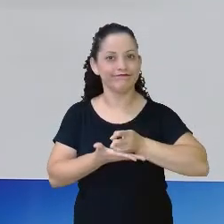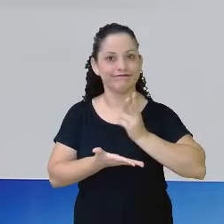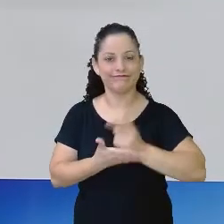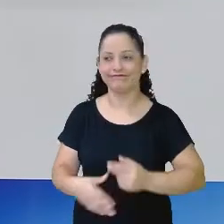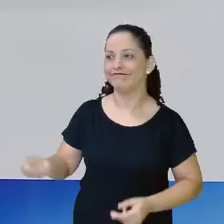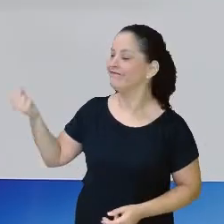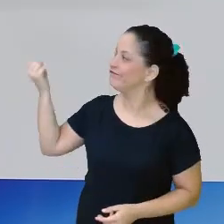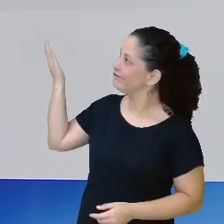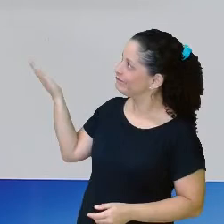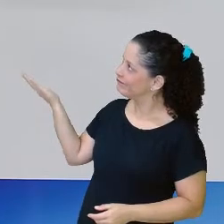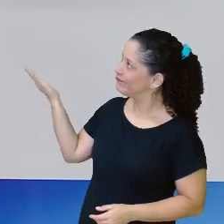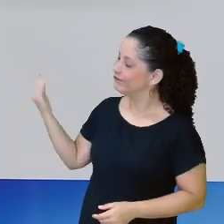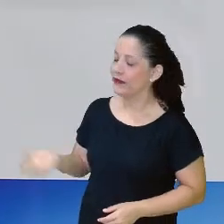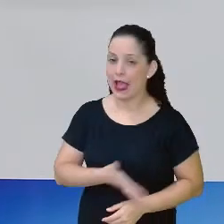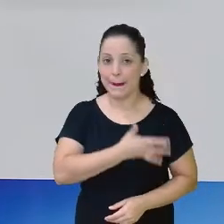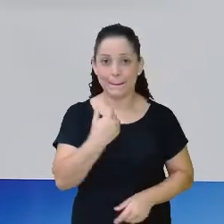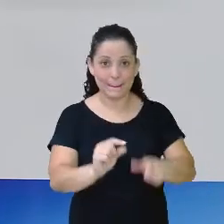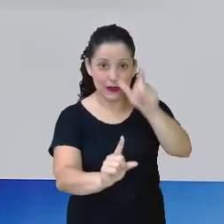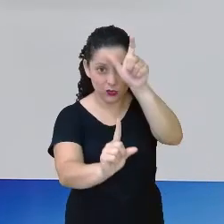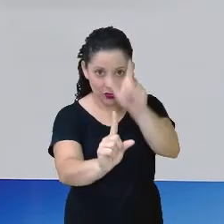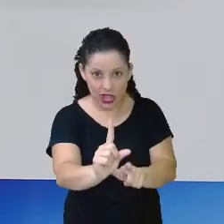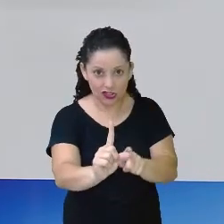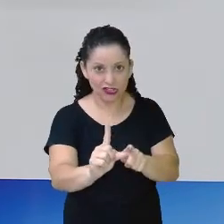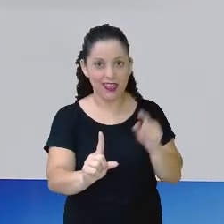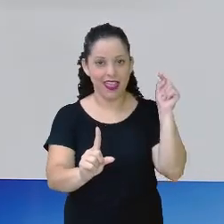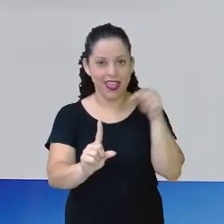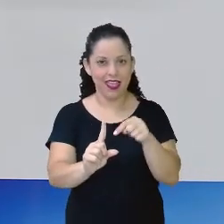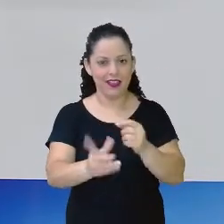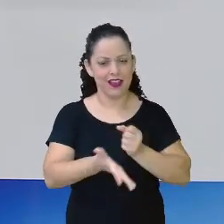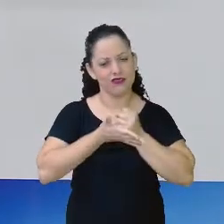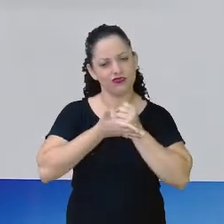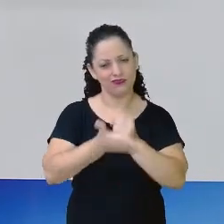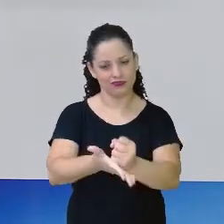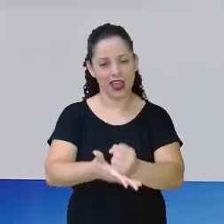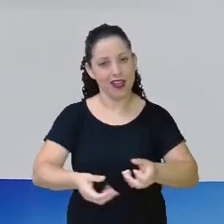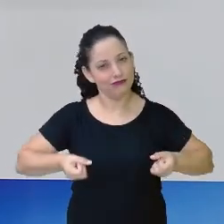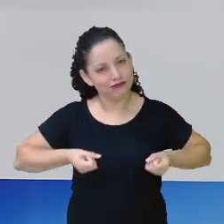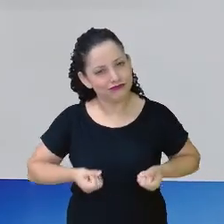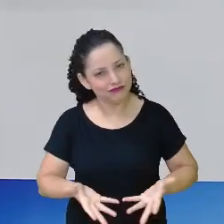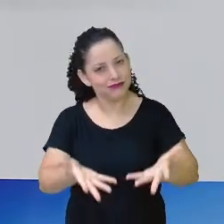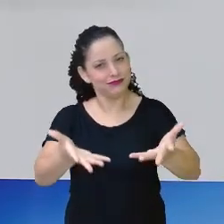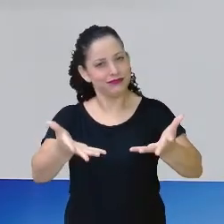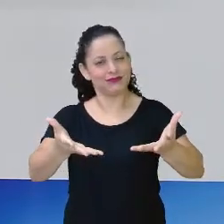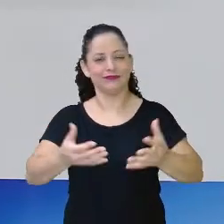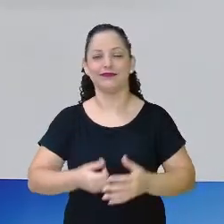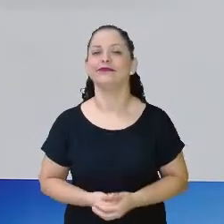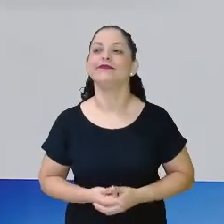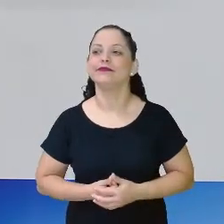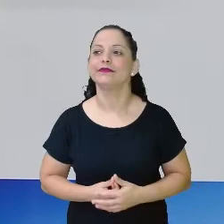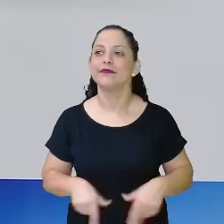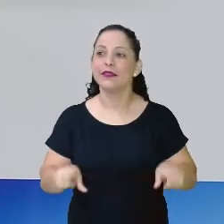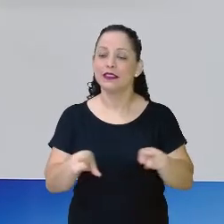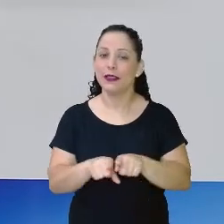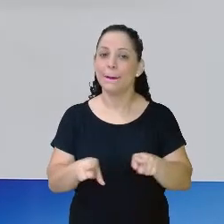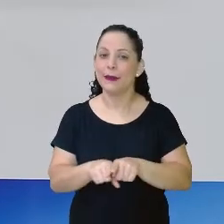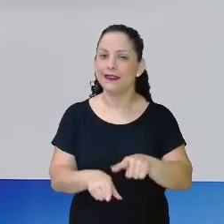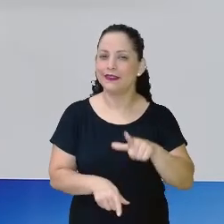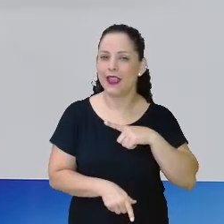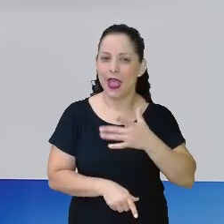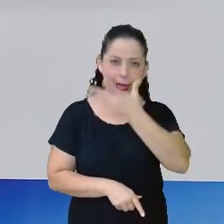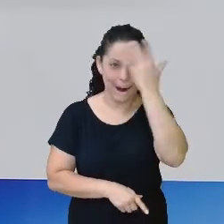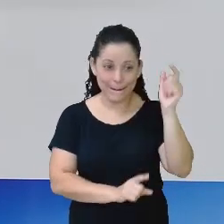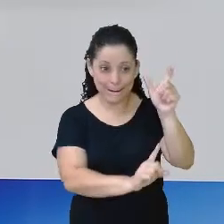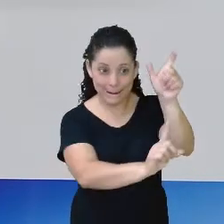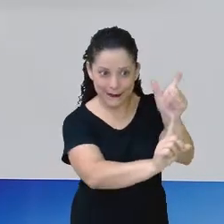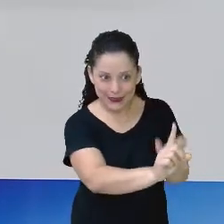esse personagem doador, que é, no geral, a fada madrinha. Nós temos o auxiliar. Quem é o auxiliar?